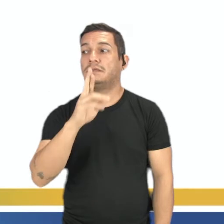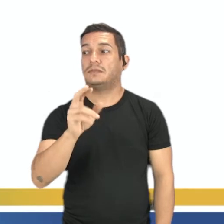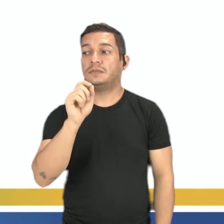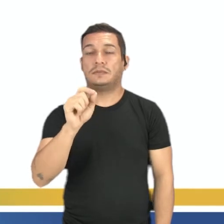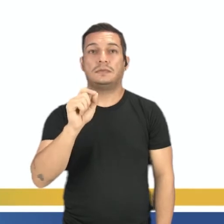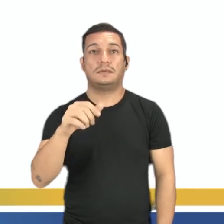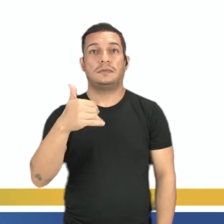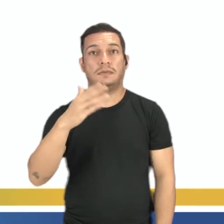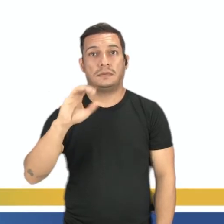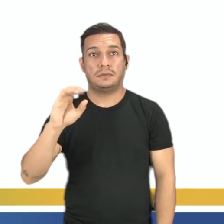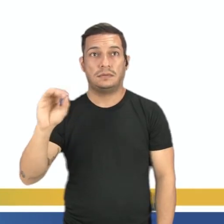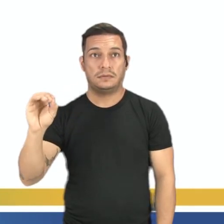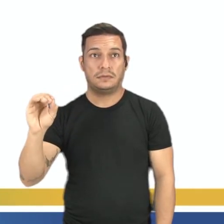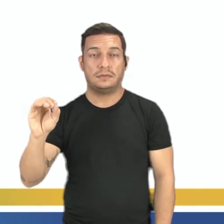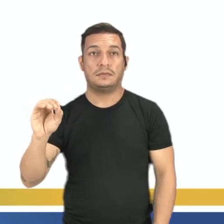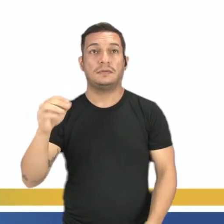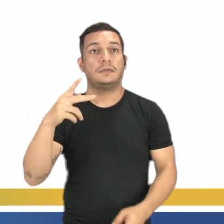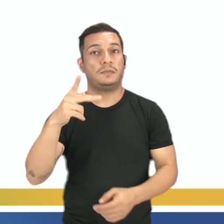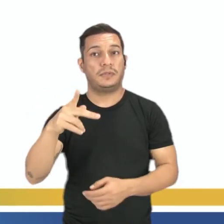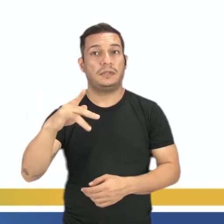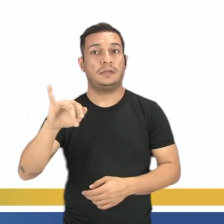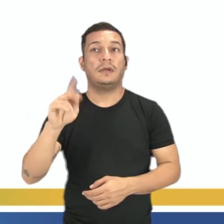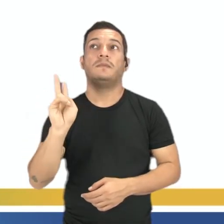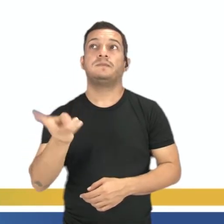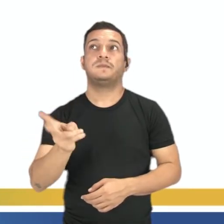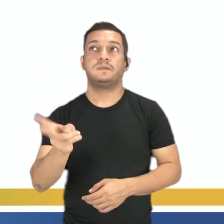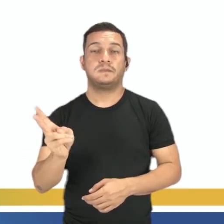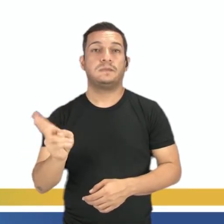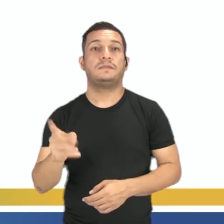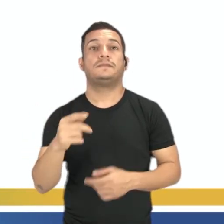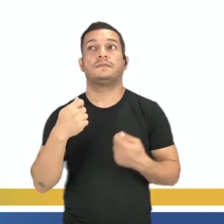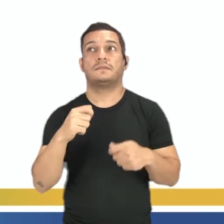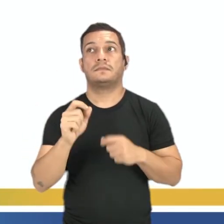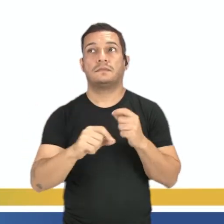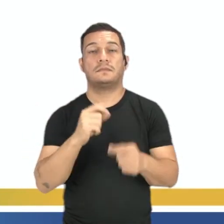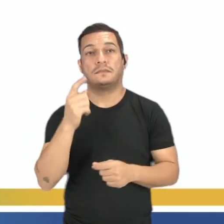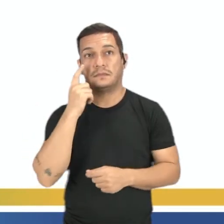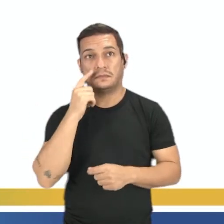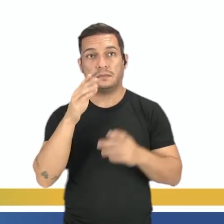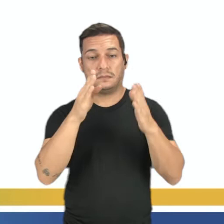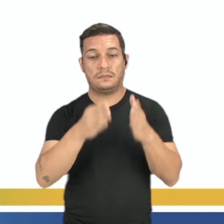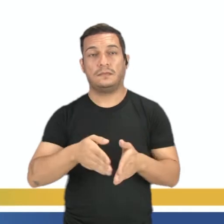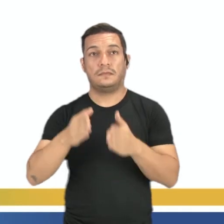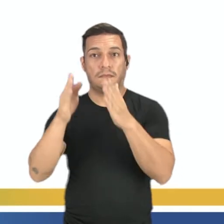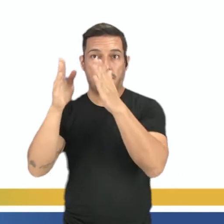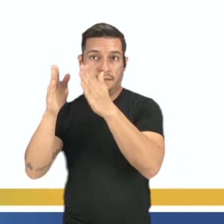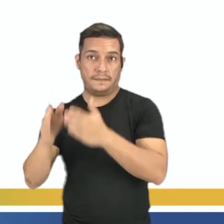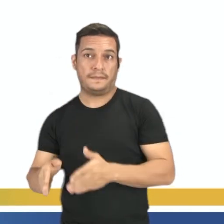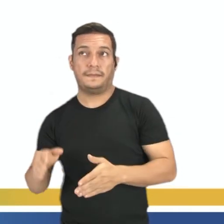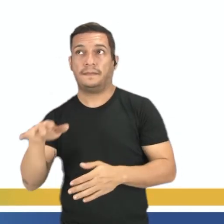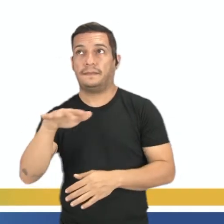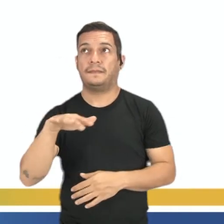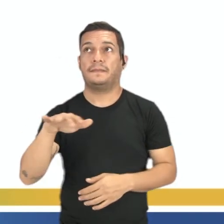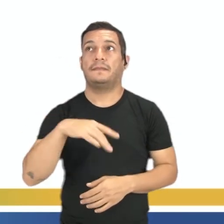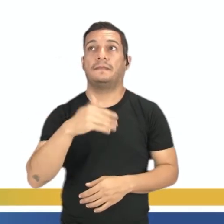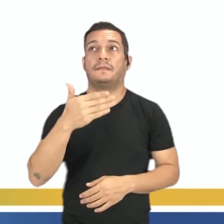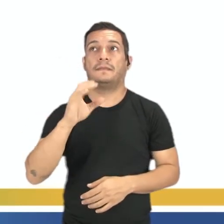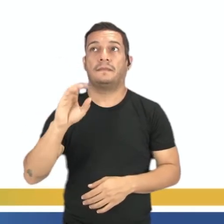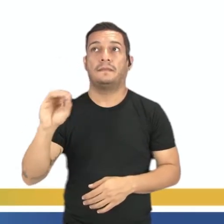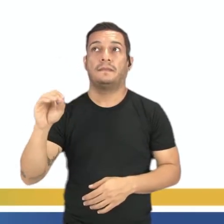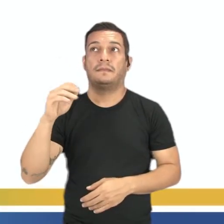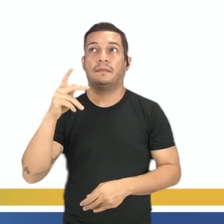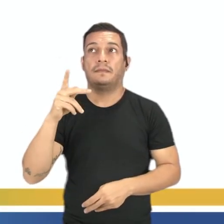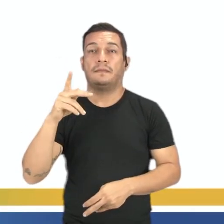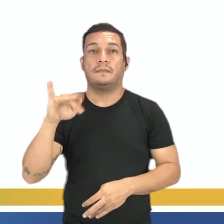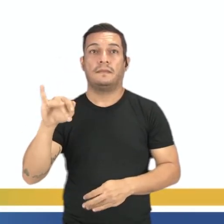lateral igual a 100 e o π eu permaneço. Então, temos que a área lateral é igual a 100 π